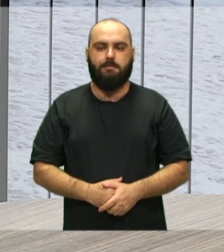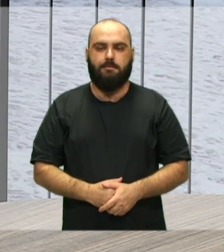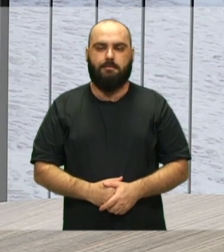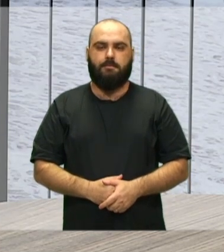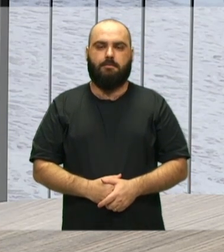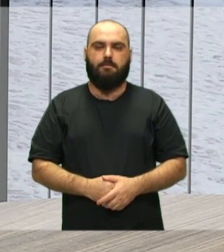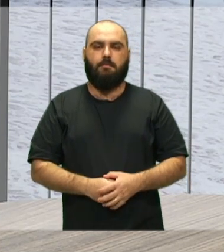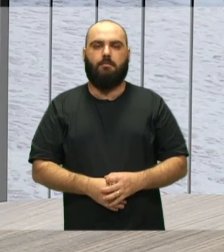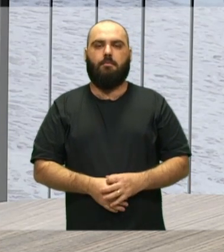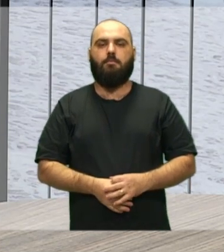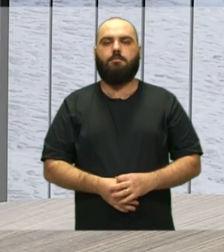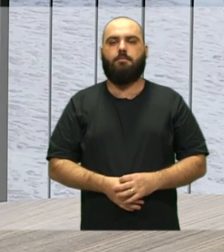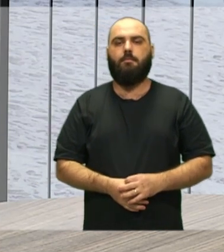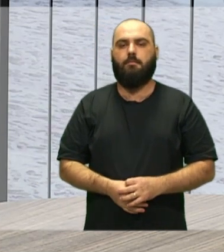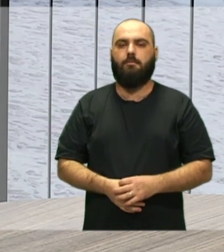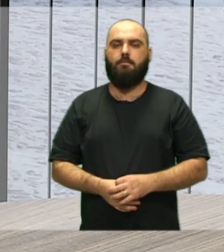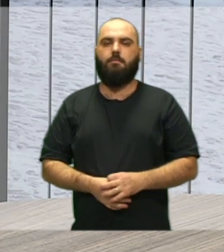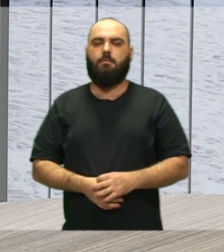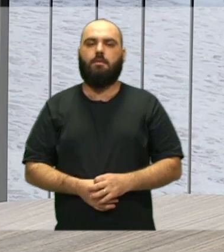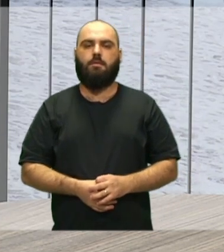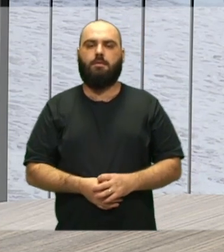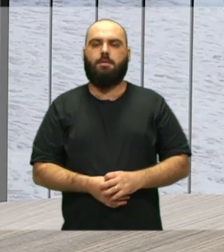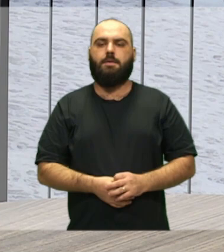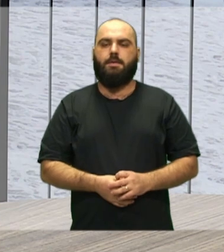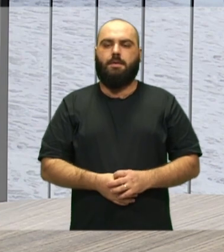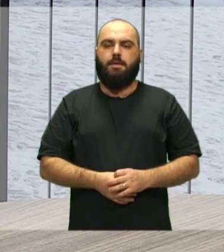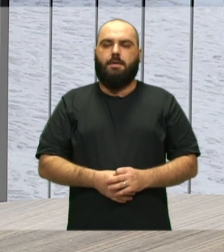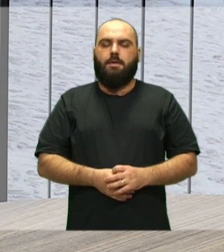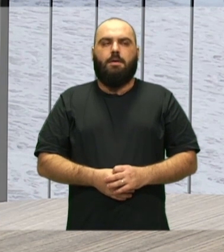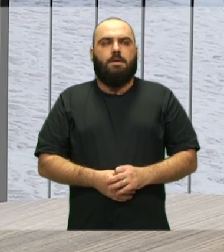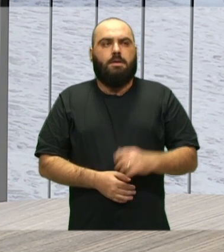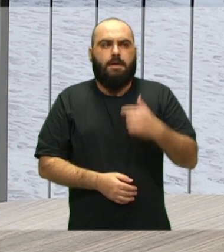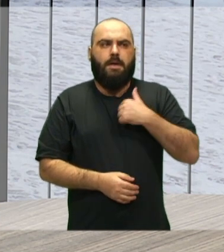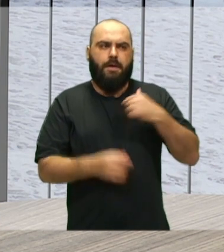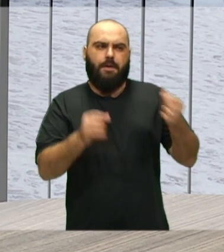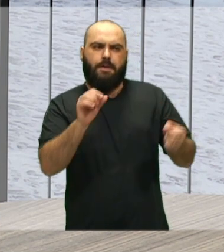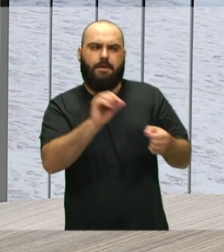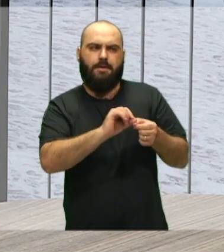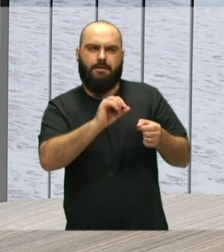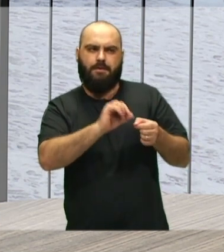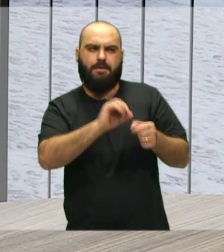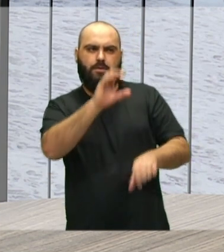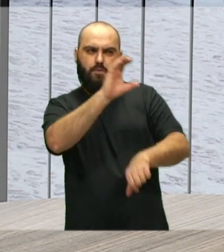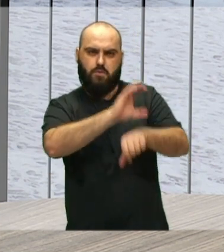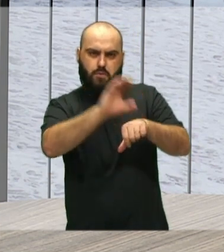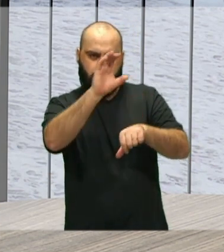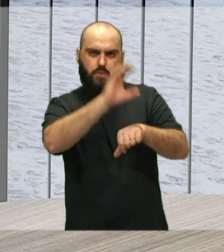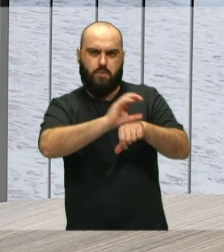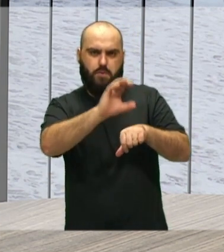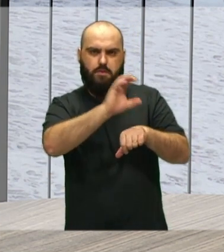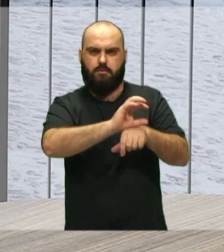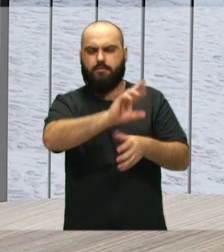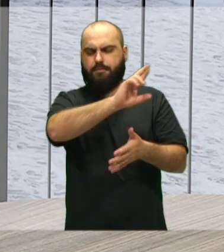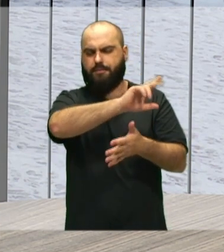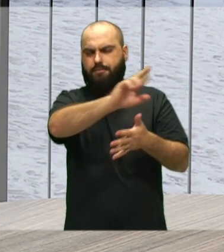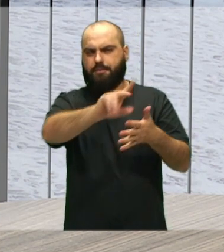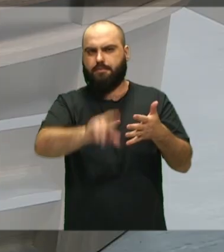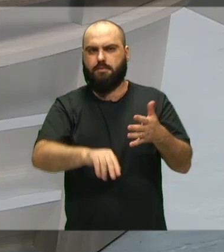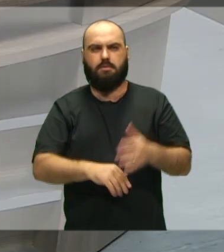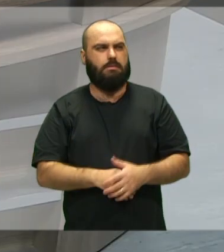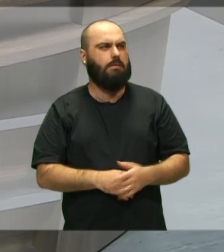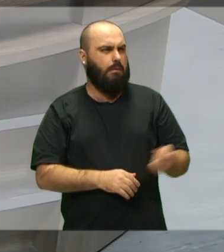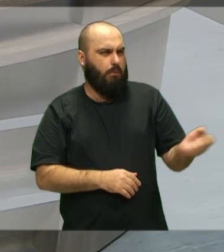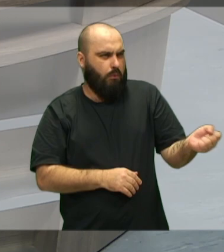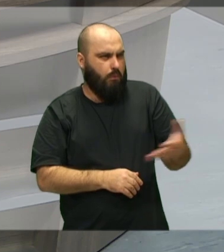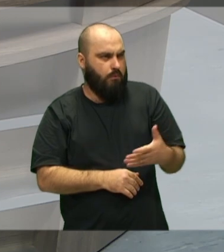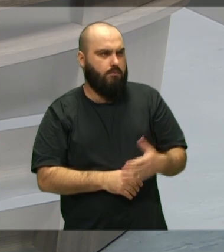Eu fiz um curso, né, quando a lei de licitação mudou. Aliás, eu fiz vários cursos, né? Teve um Tem pouco tempo,